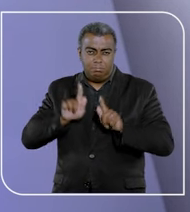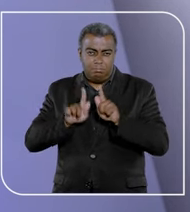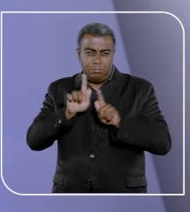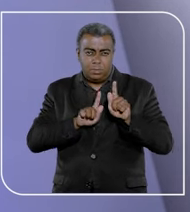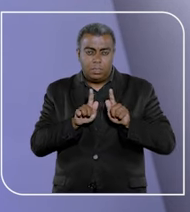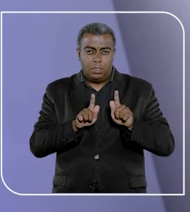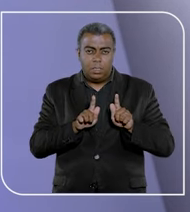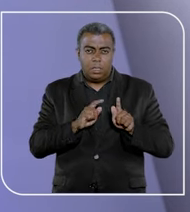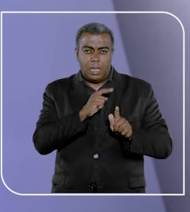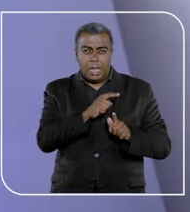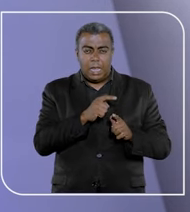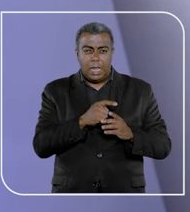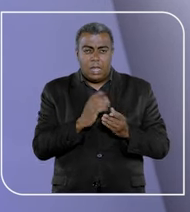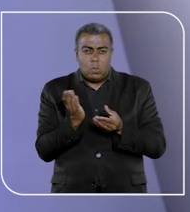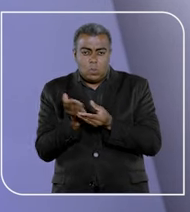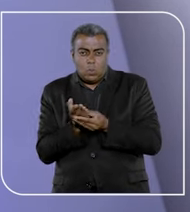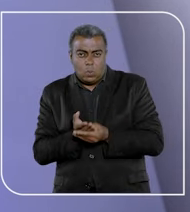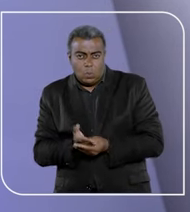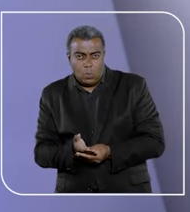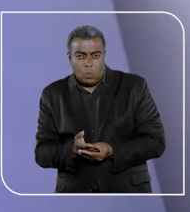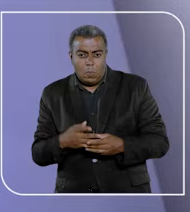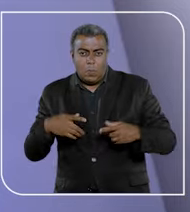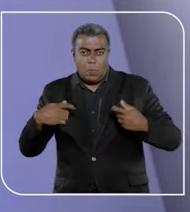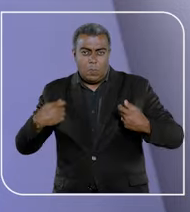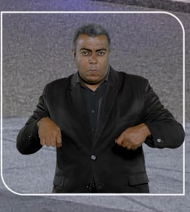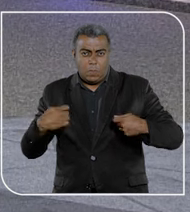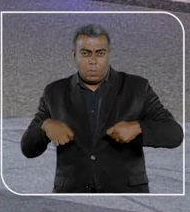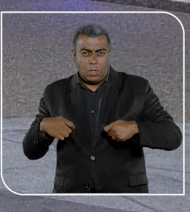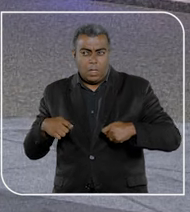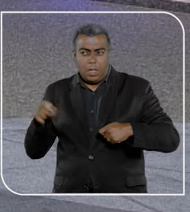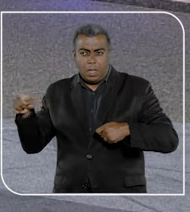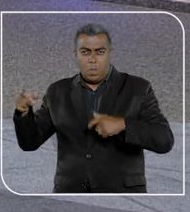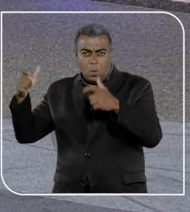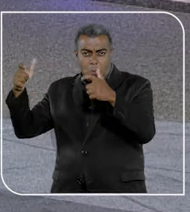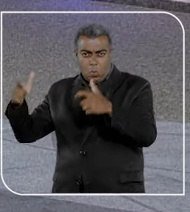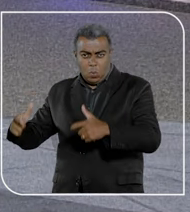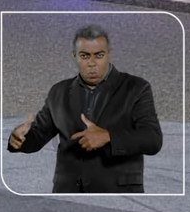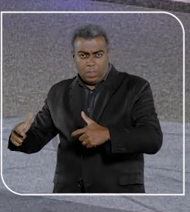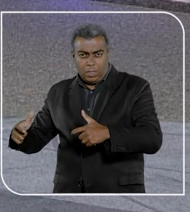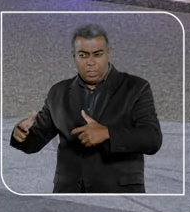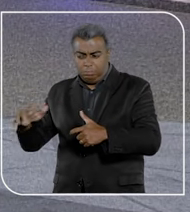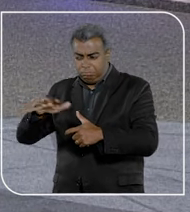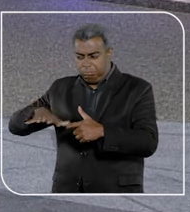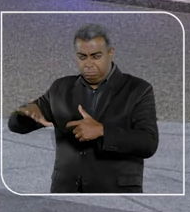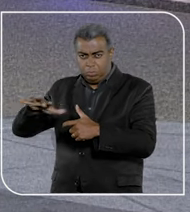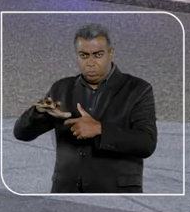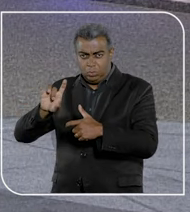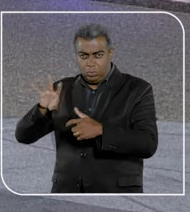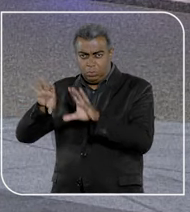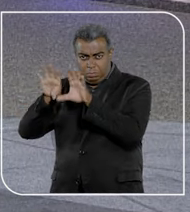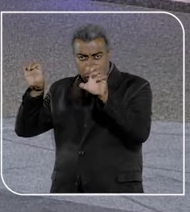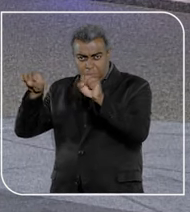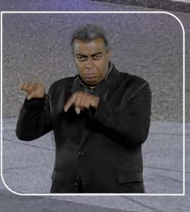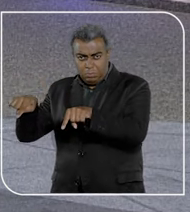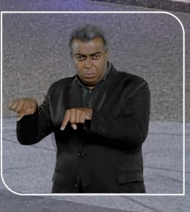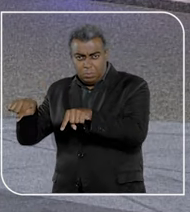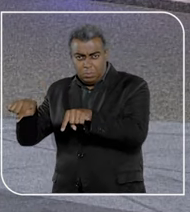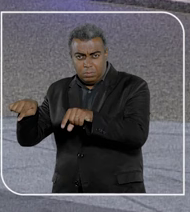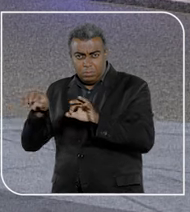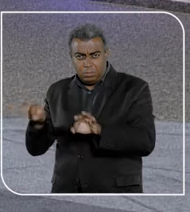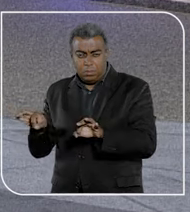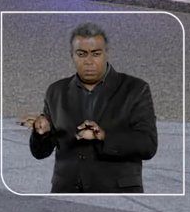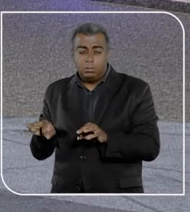leilão, os atos judiciais precisam necessariamente ser praticados no foro onde o bem está localizado?